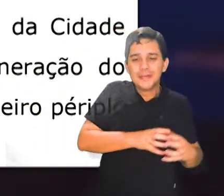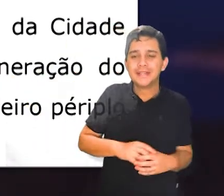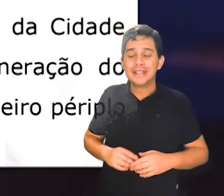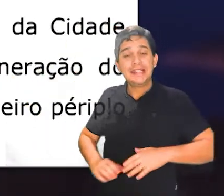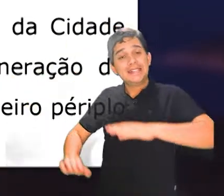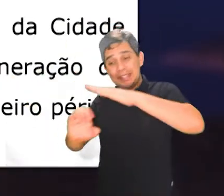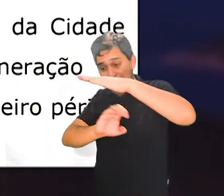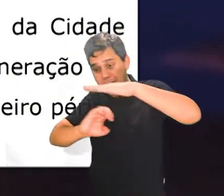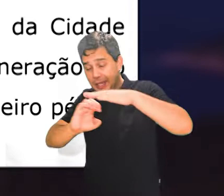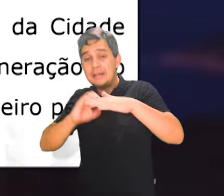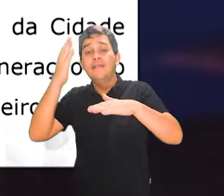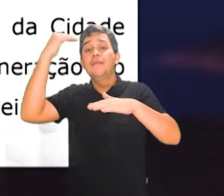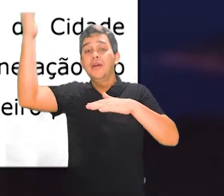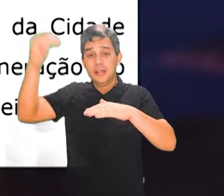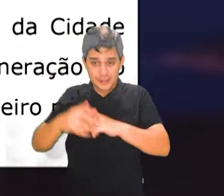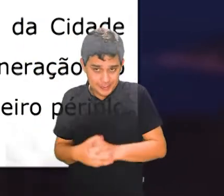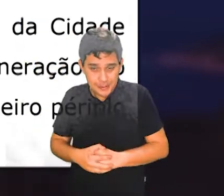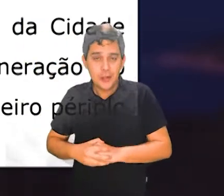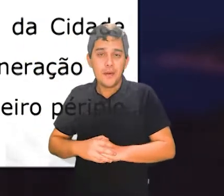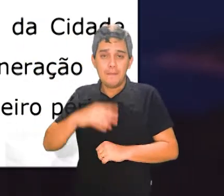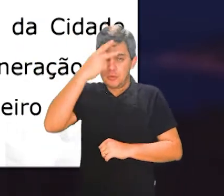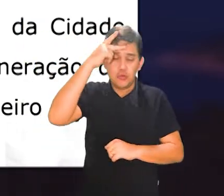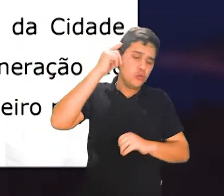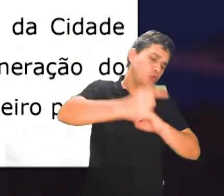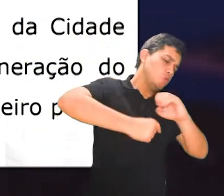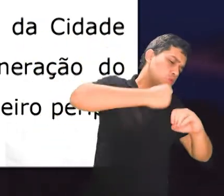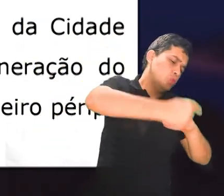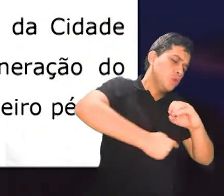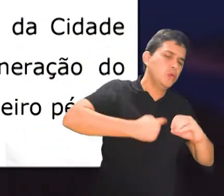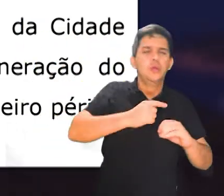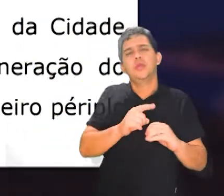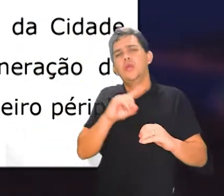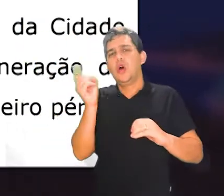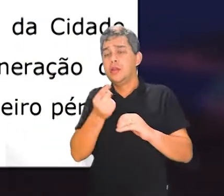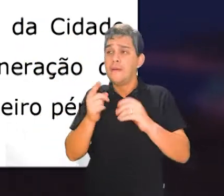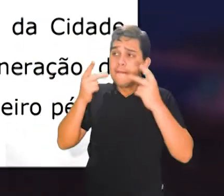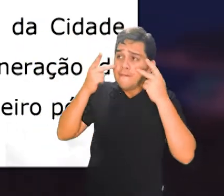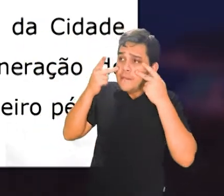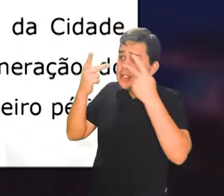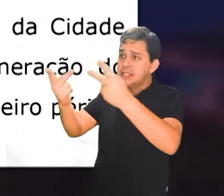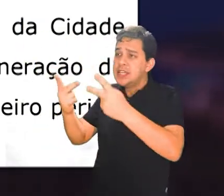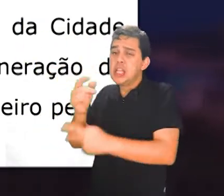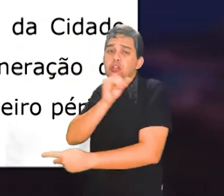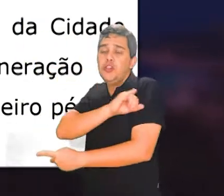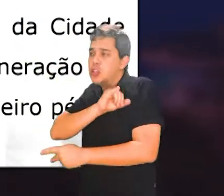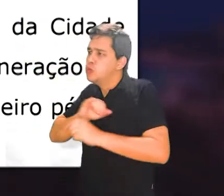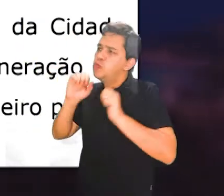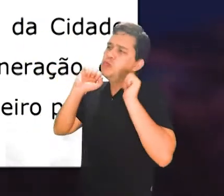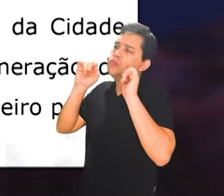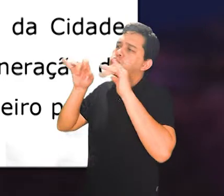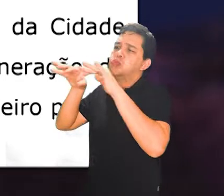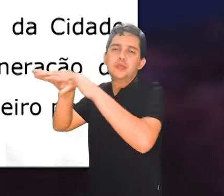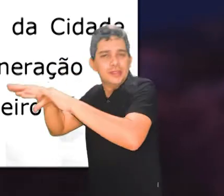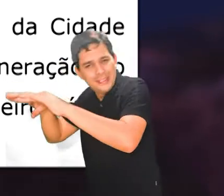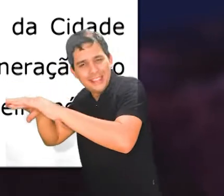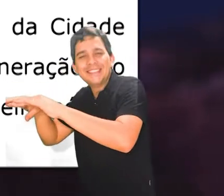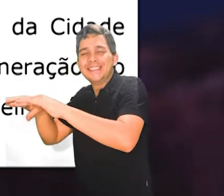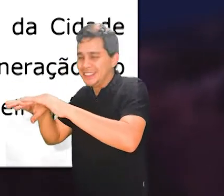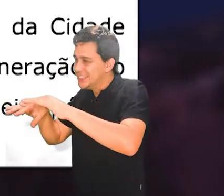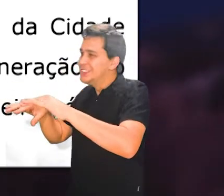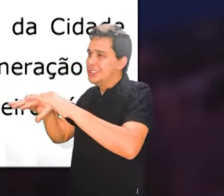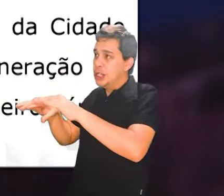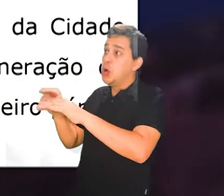uma atração mundial que se associa diretamente ao Rio de Janeiro. E seria muito desagradável